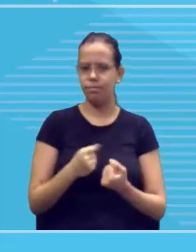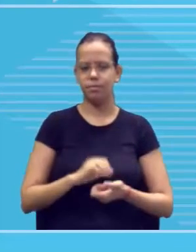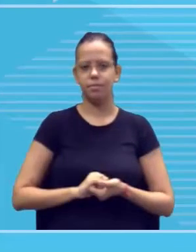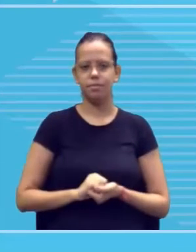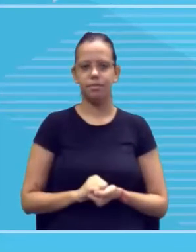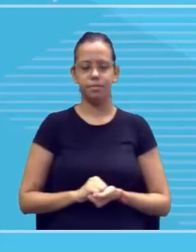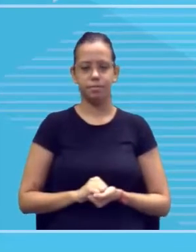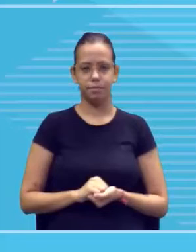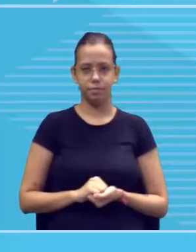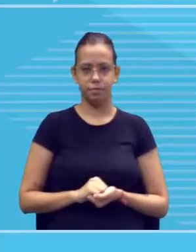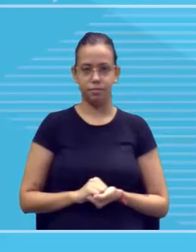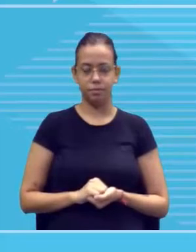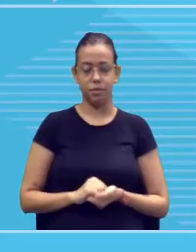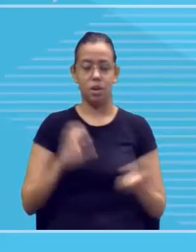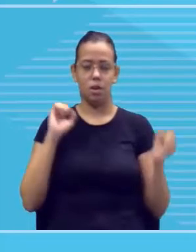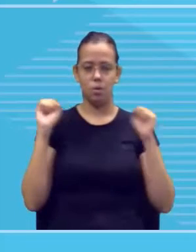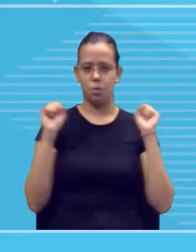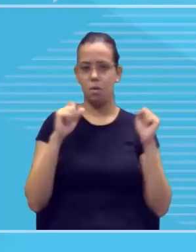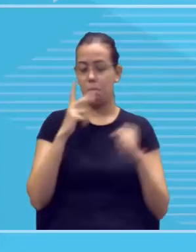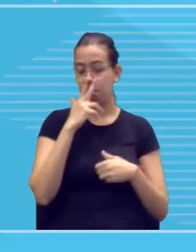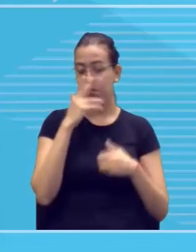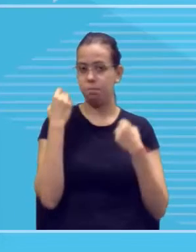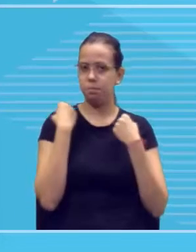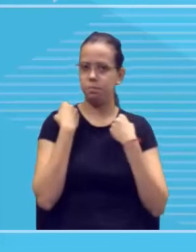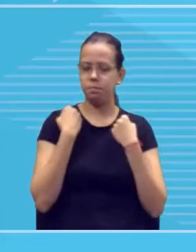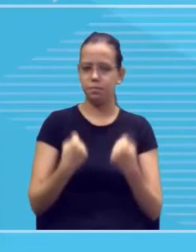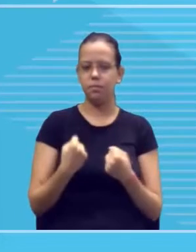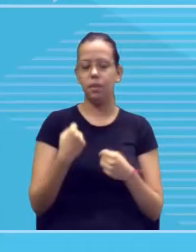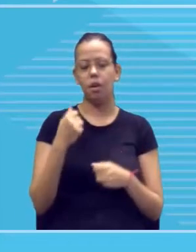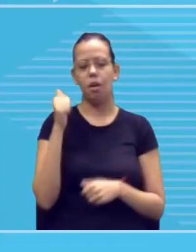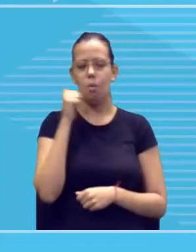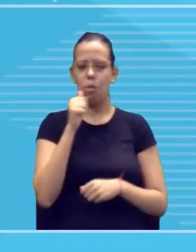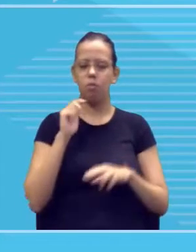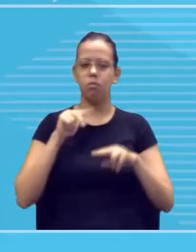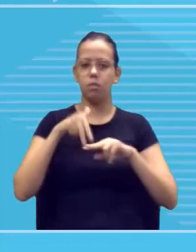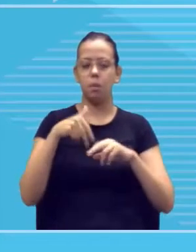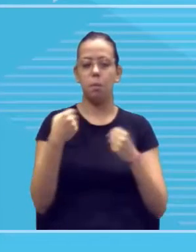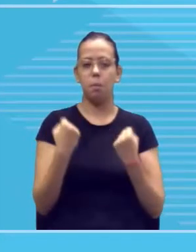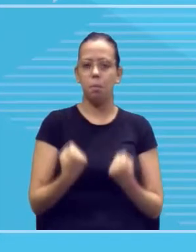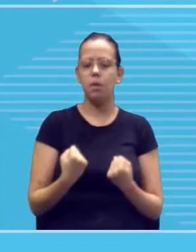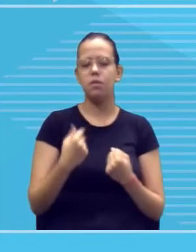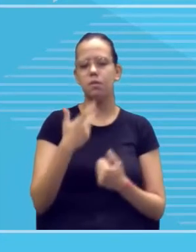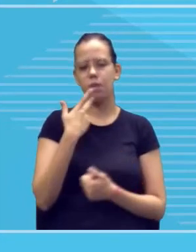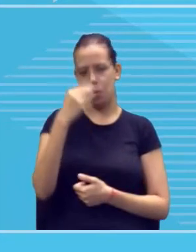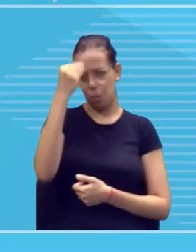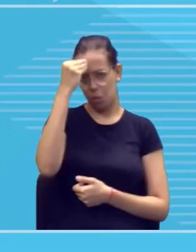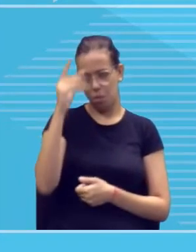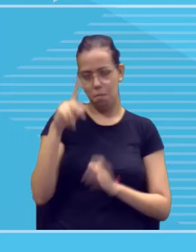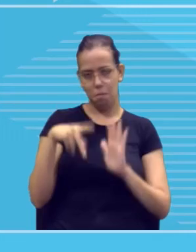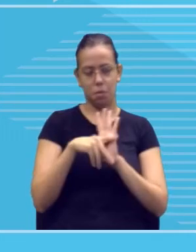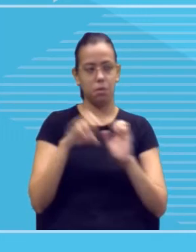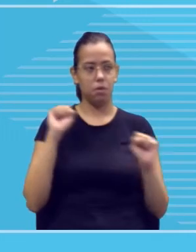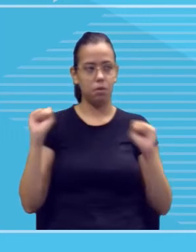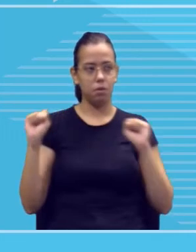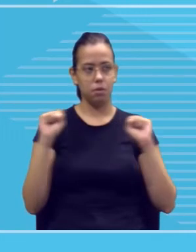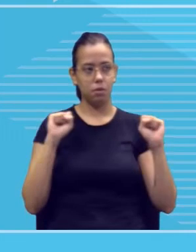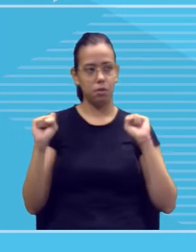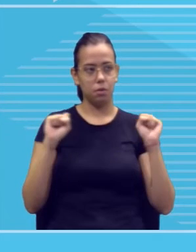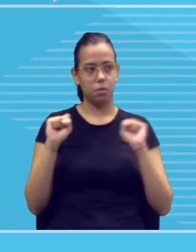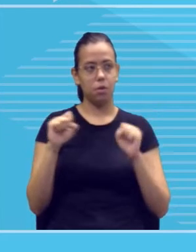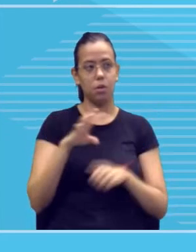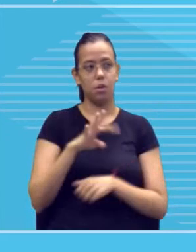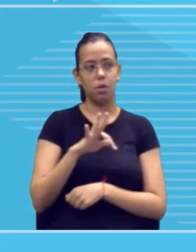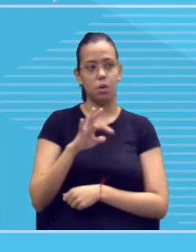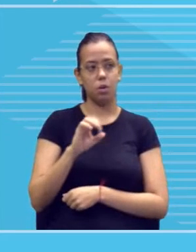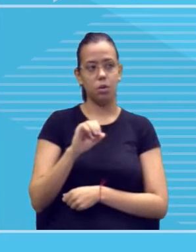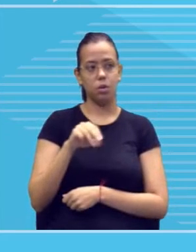ela deve ser muito pesada mas tá se pesando e tá botando a culpa na toalha olha só aqui é o meu sujeito